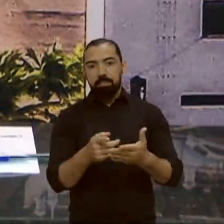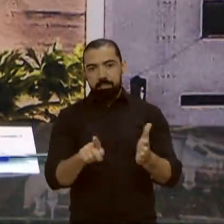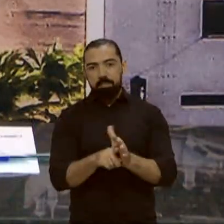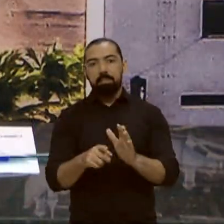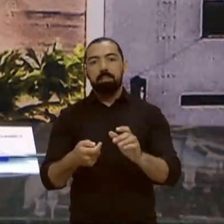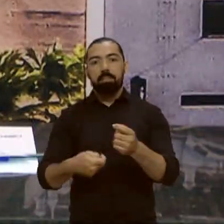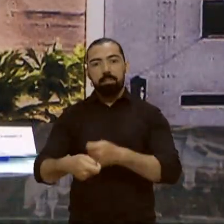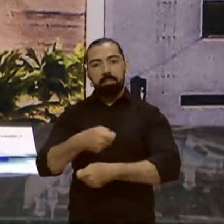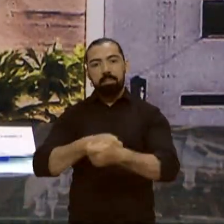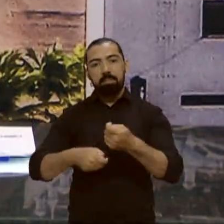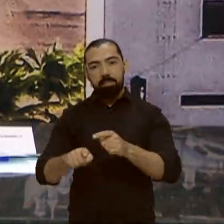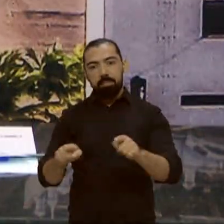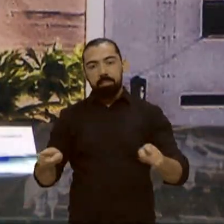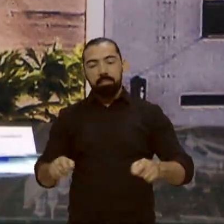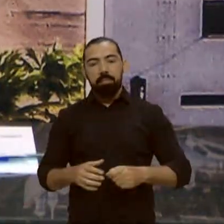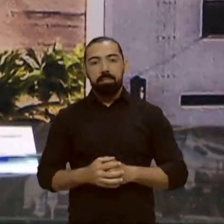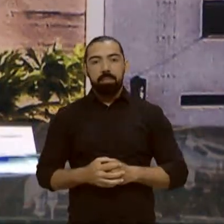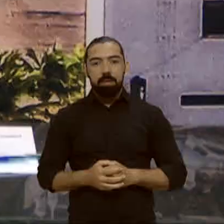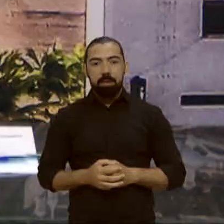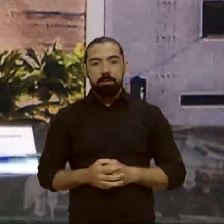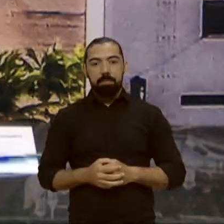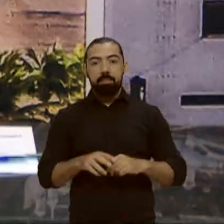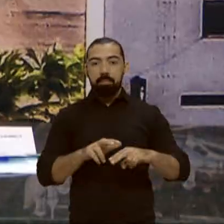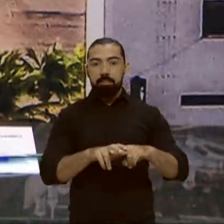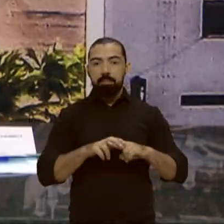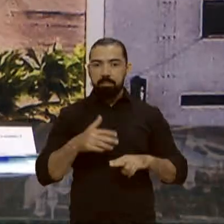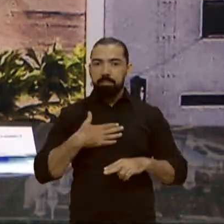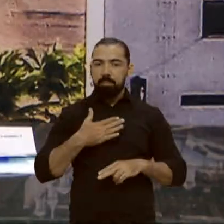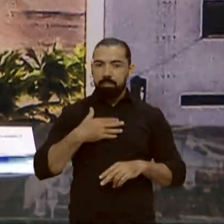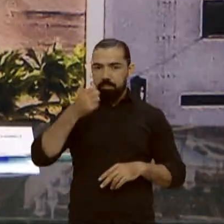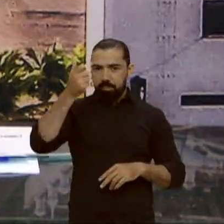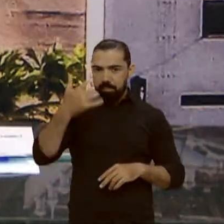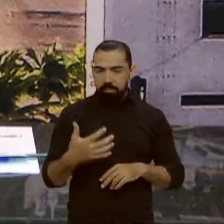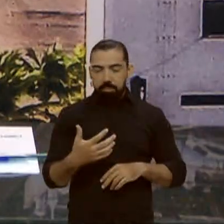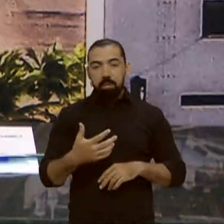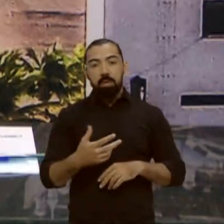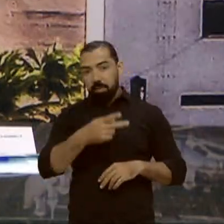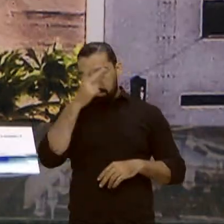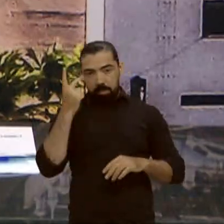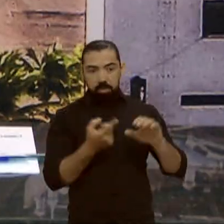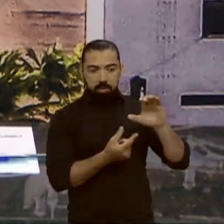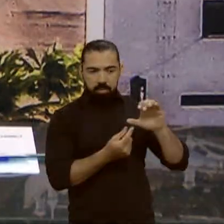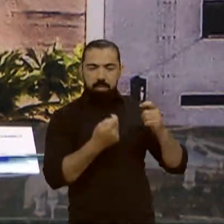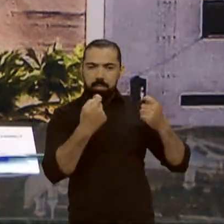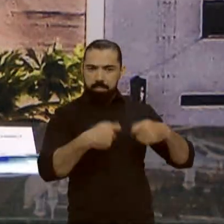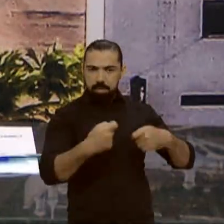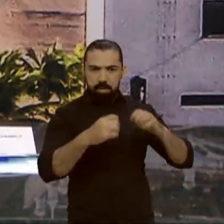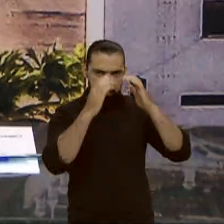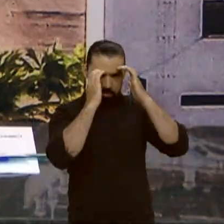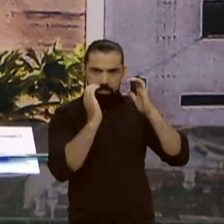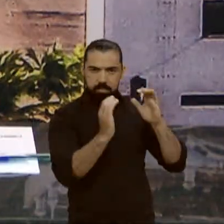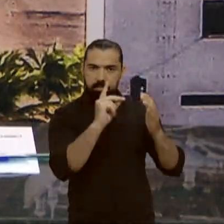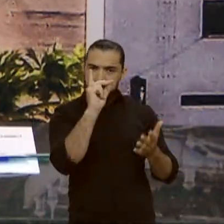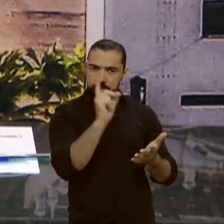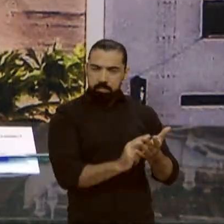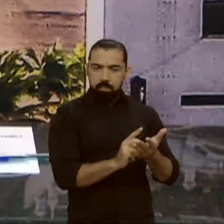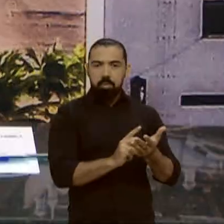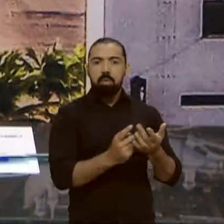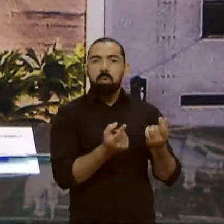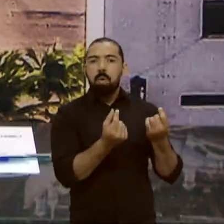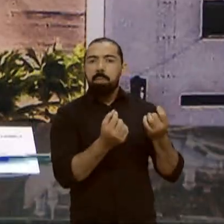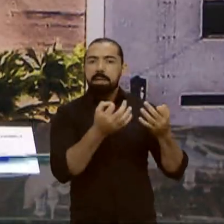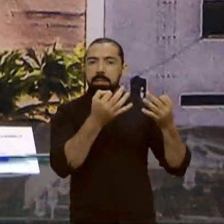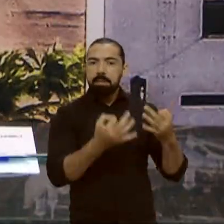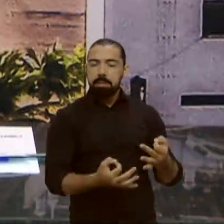comércio, do mercado. E é por isso que reforço: o consumidor precisa ser respeitado, com preços justos,